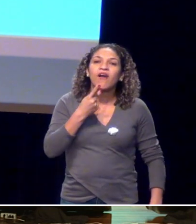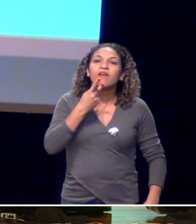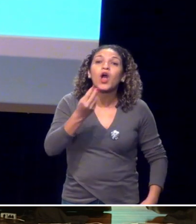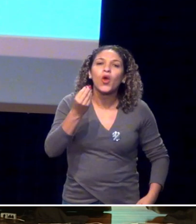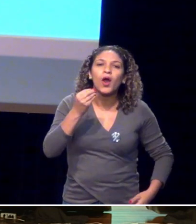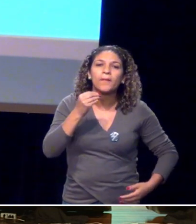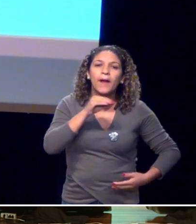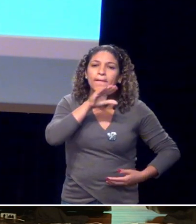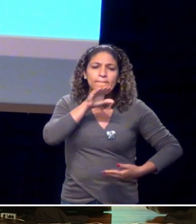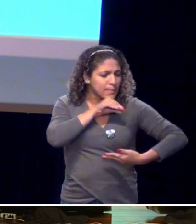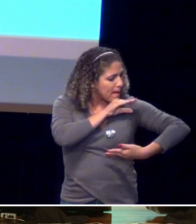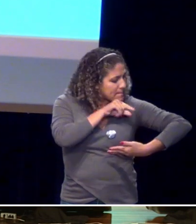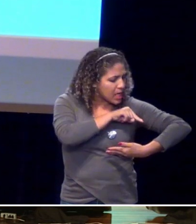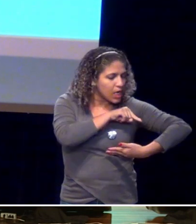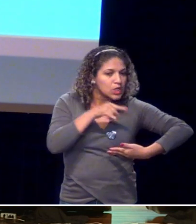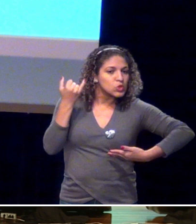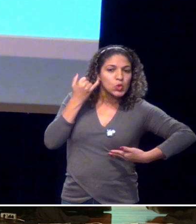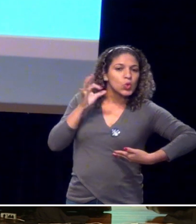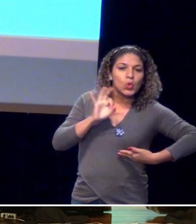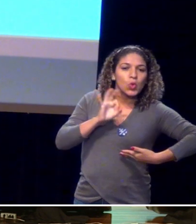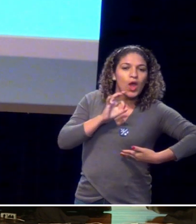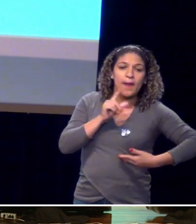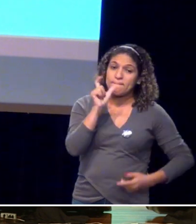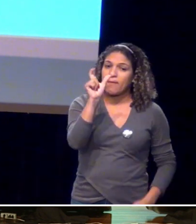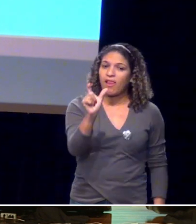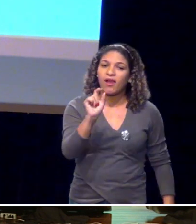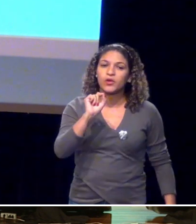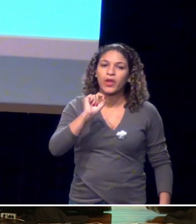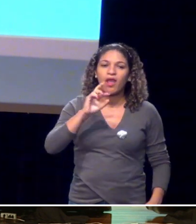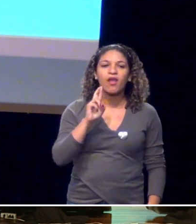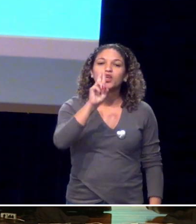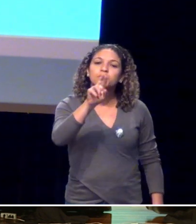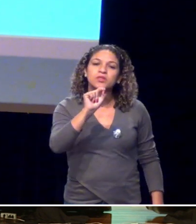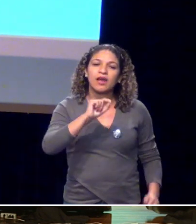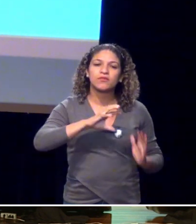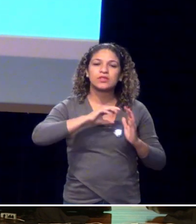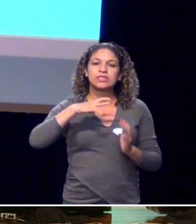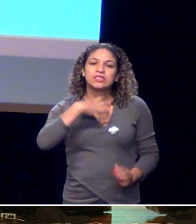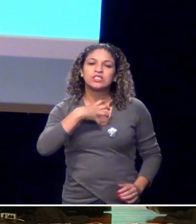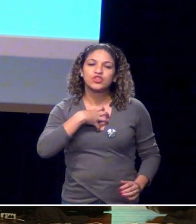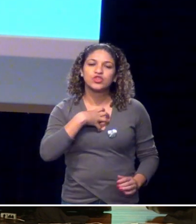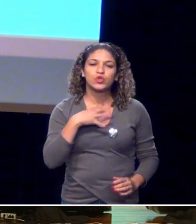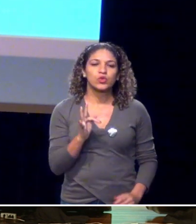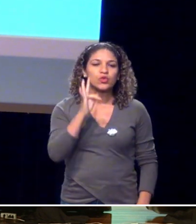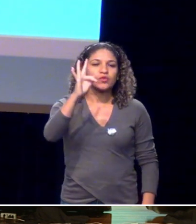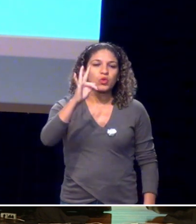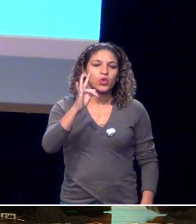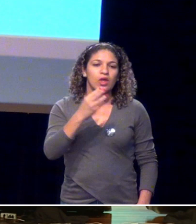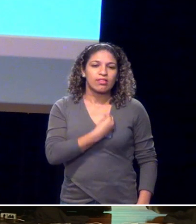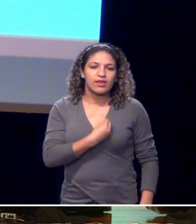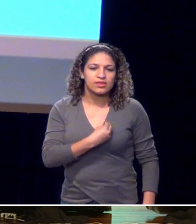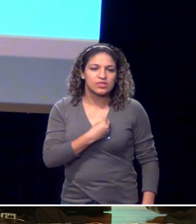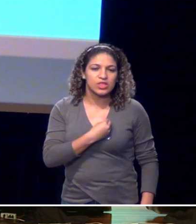falar. Palavras que são aquelas responsáveis pelo sentido da sua existência. A linguagem